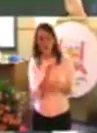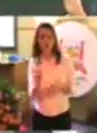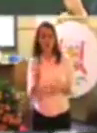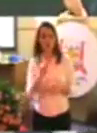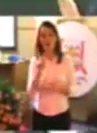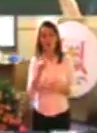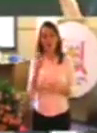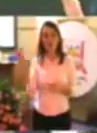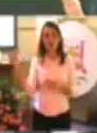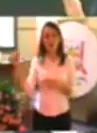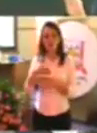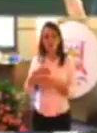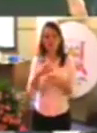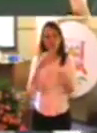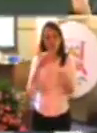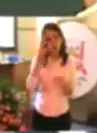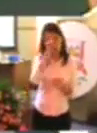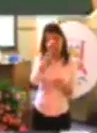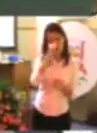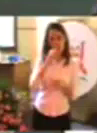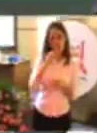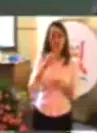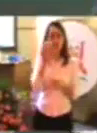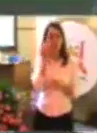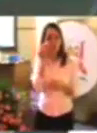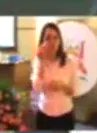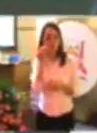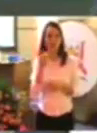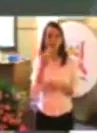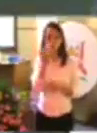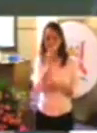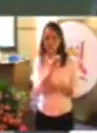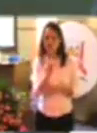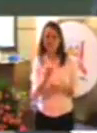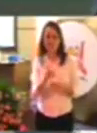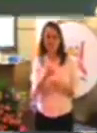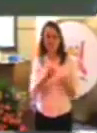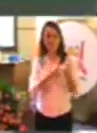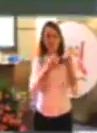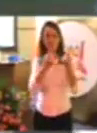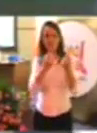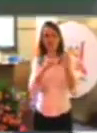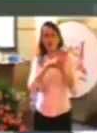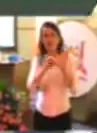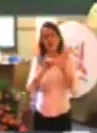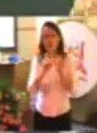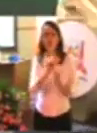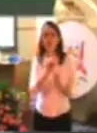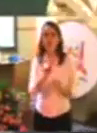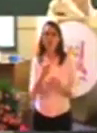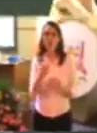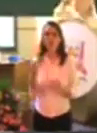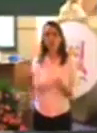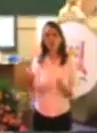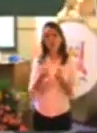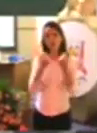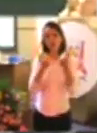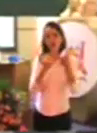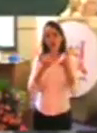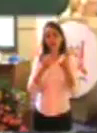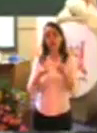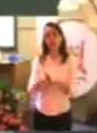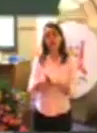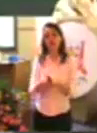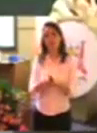poder desconhecido, um poder ignorado e, mais ainda, um poder